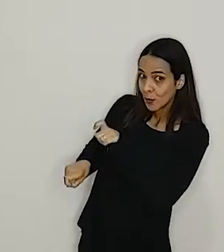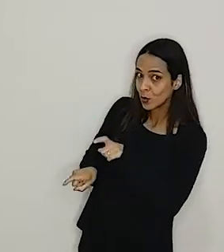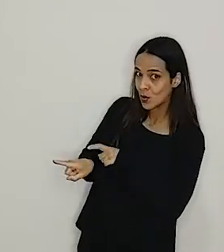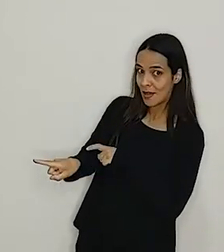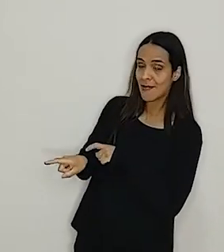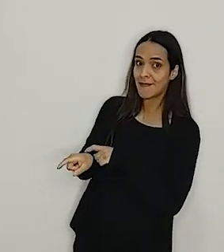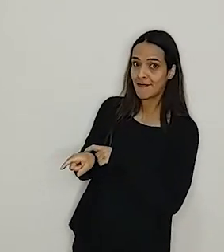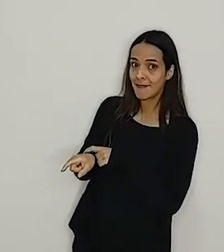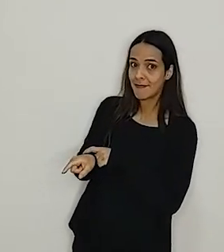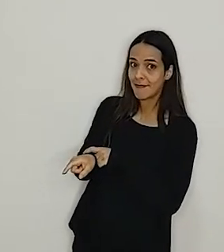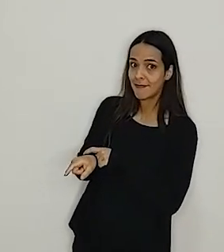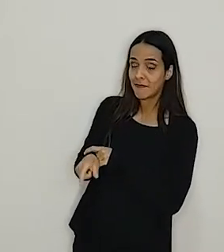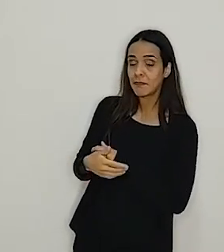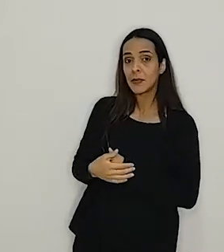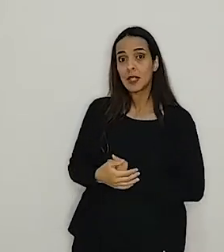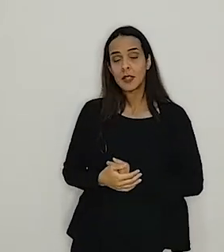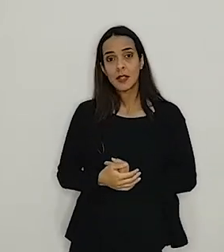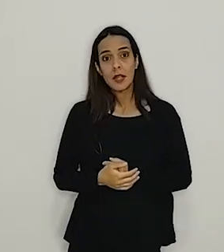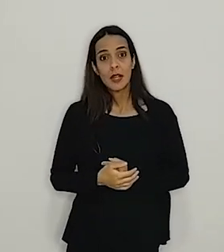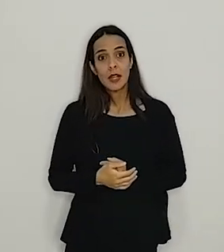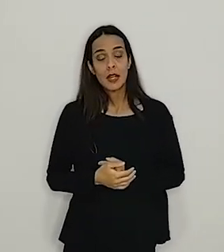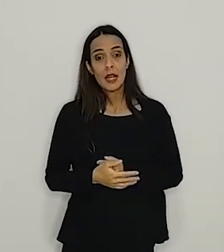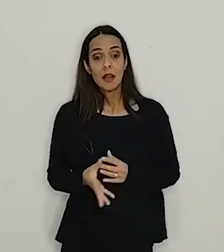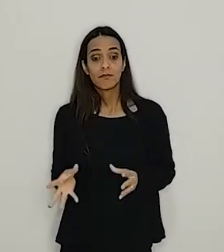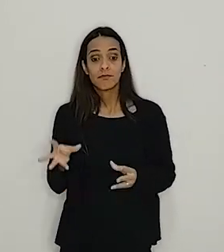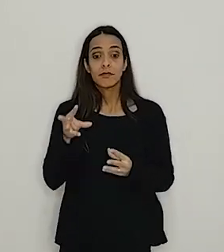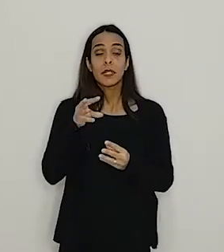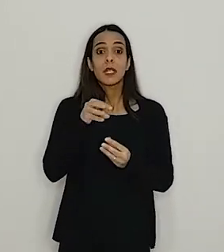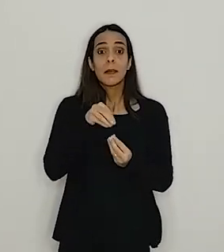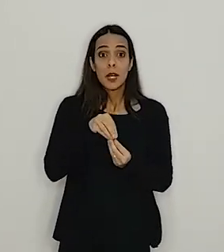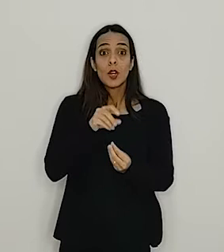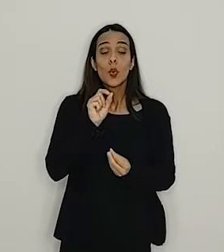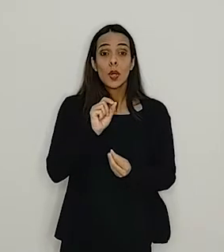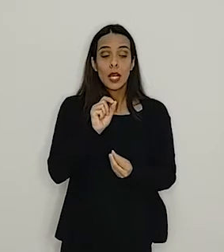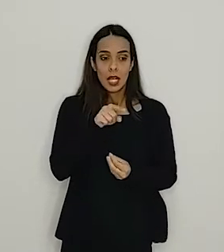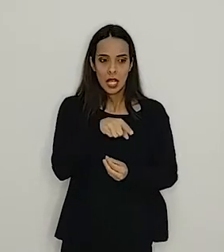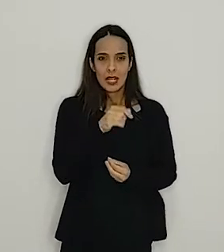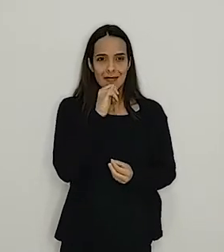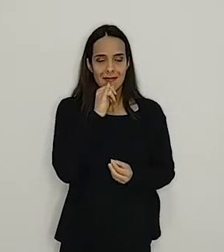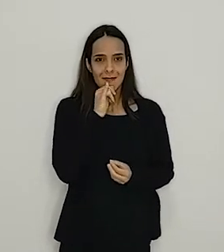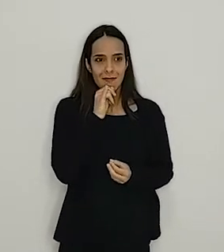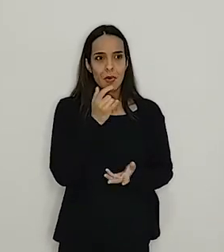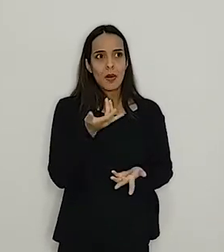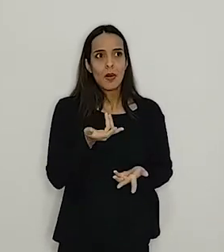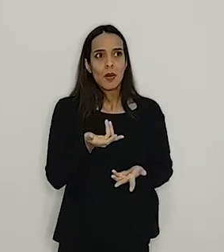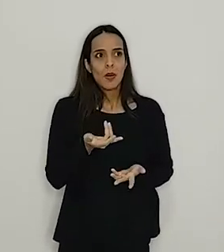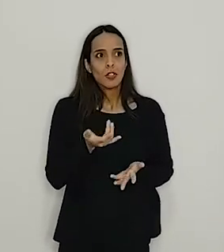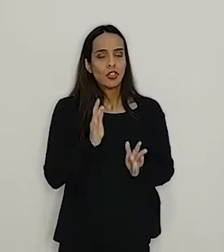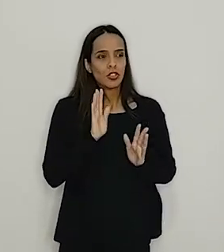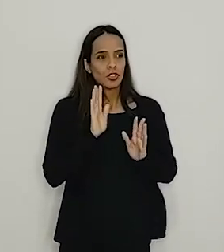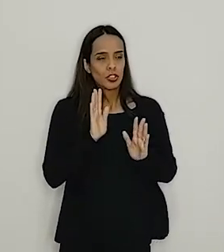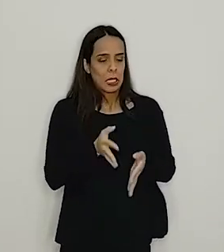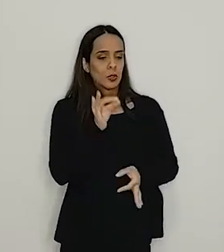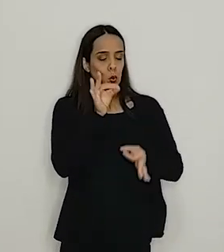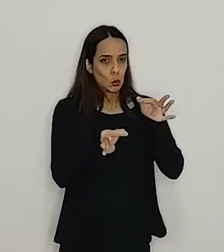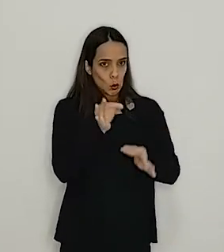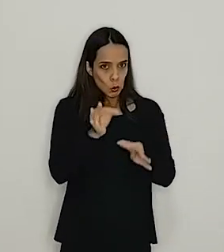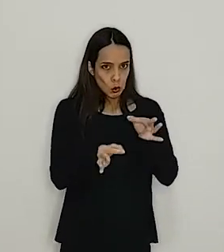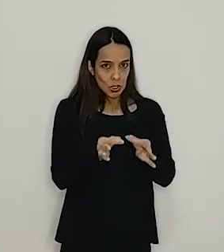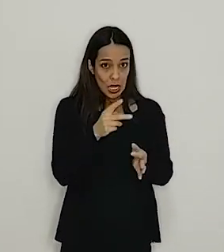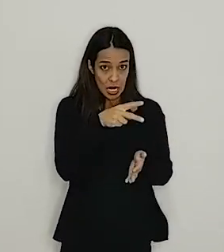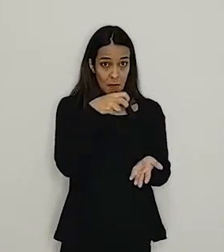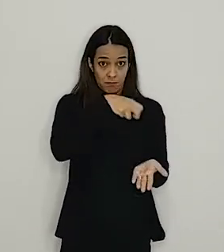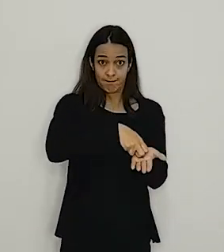Do abusador. E faz parte dessa punição, né, de quando ele passa por todas as questões dos